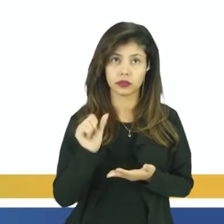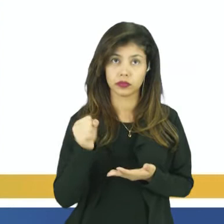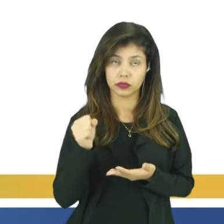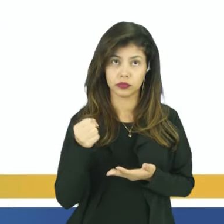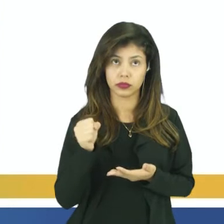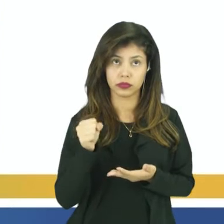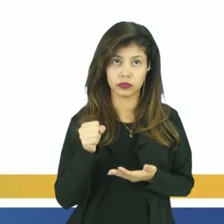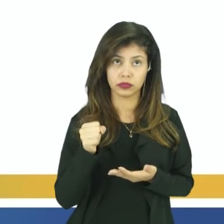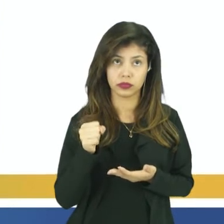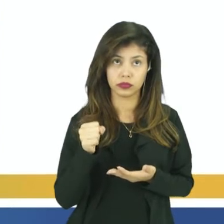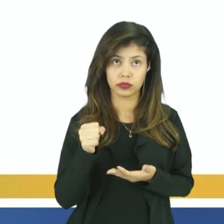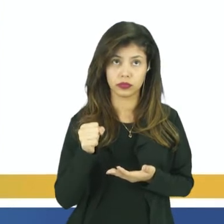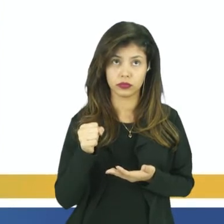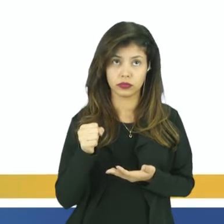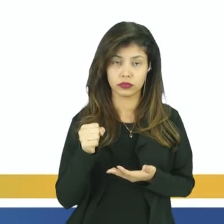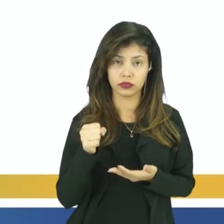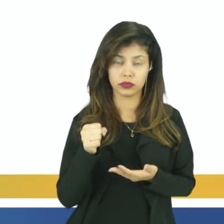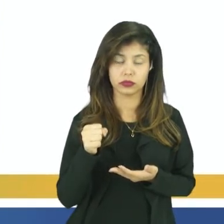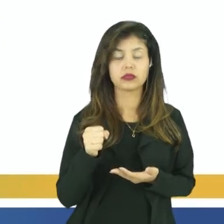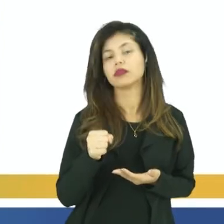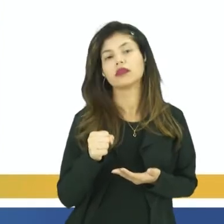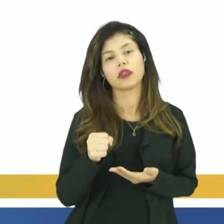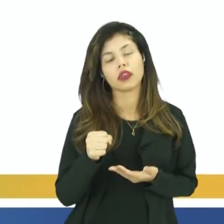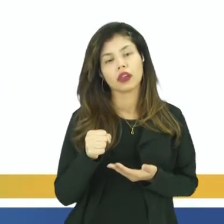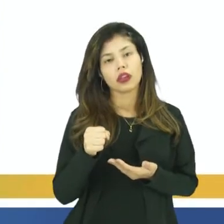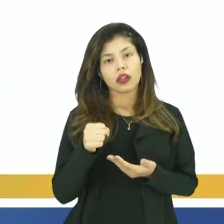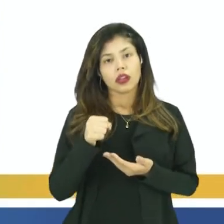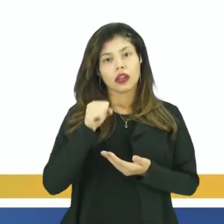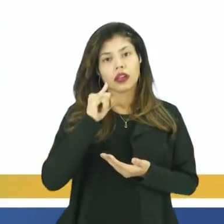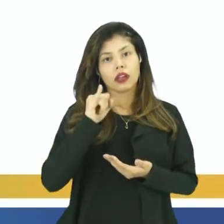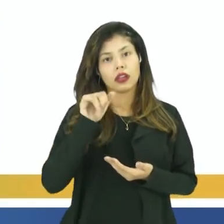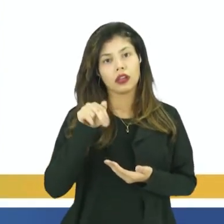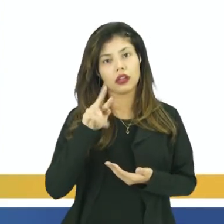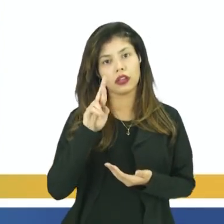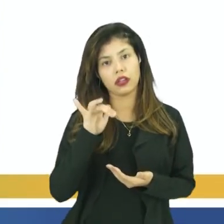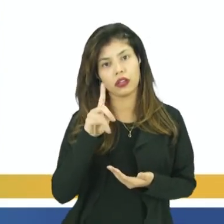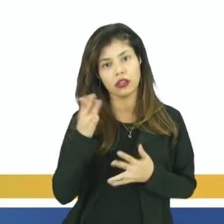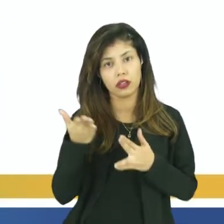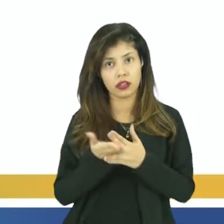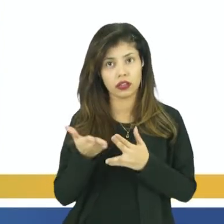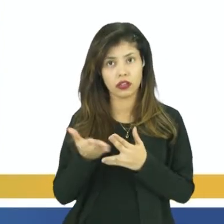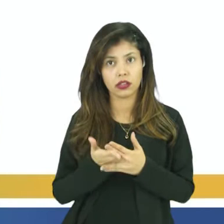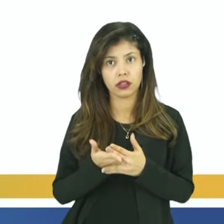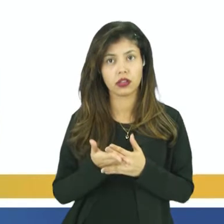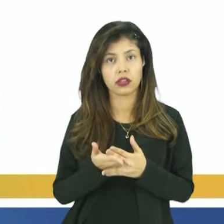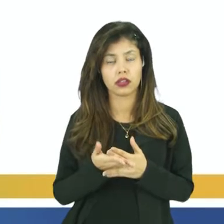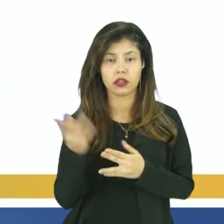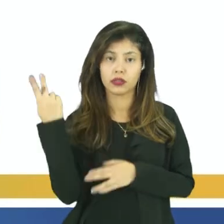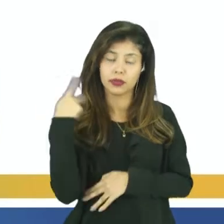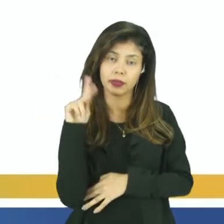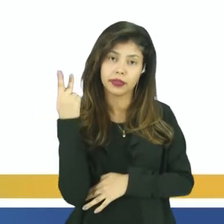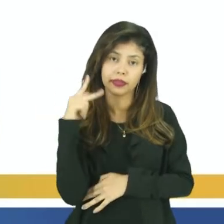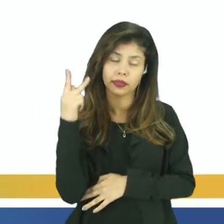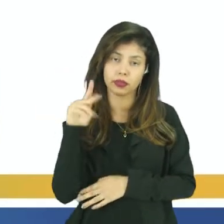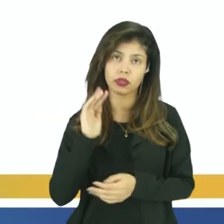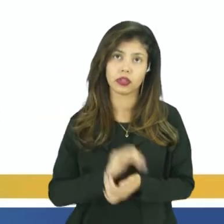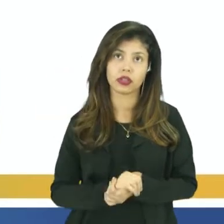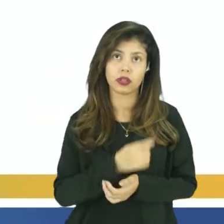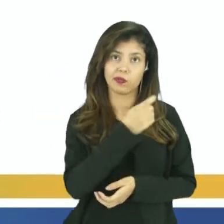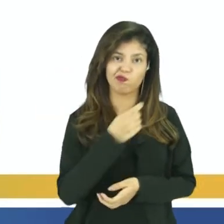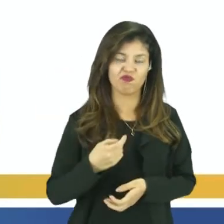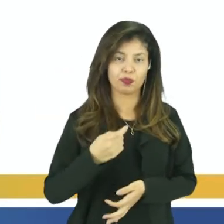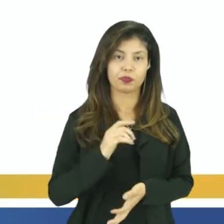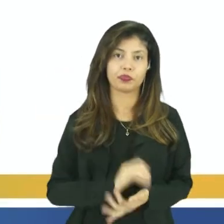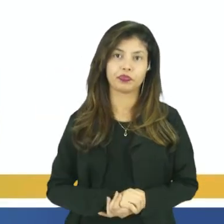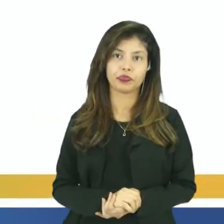68 e ele vai ter intervalos, dependendo do período, que é o eixo do